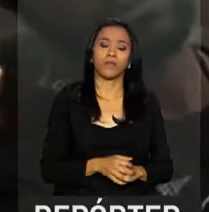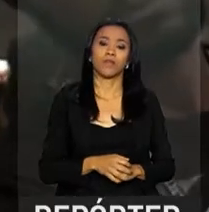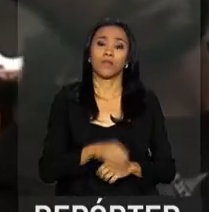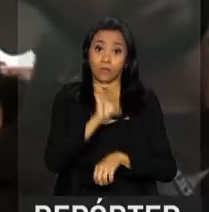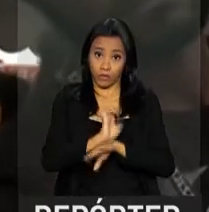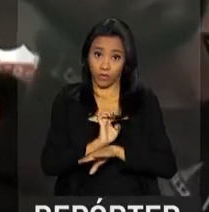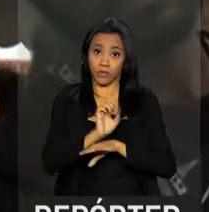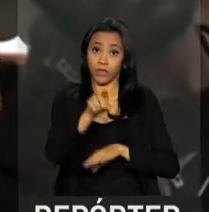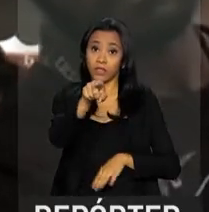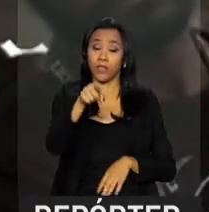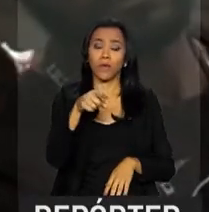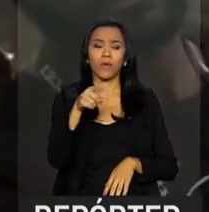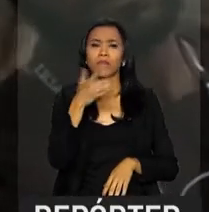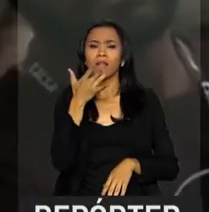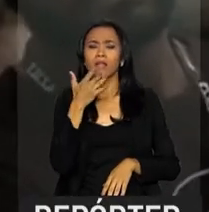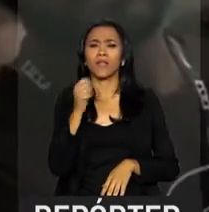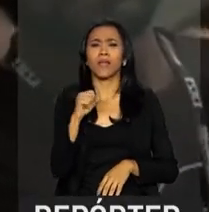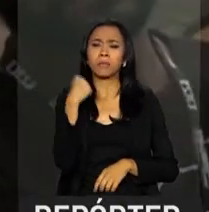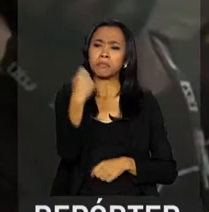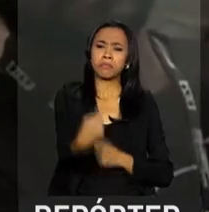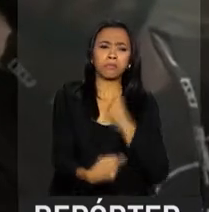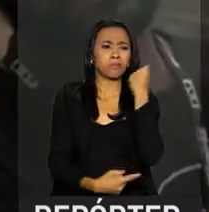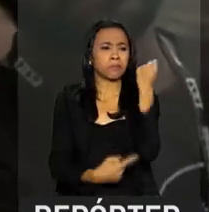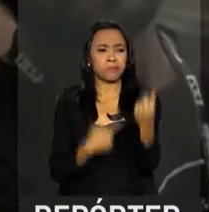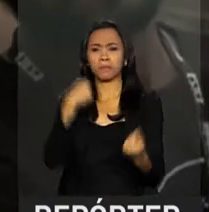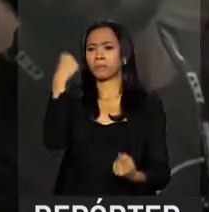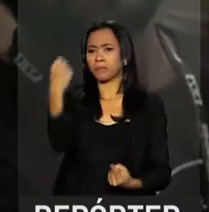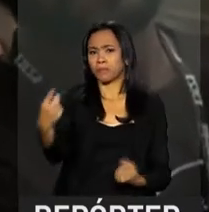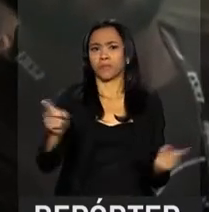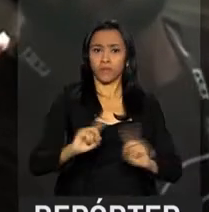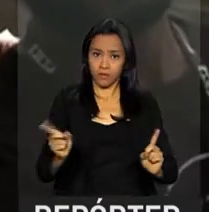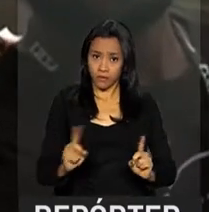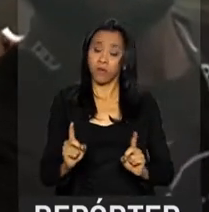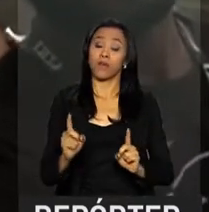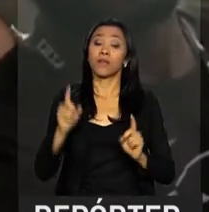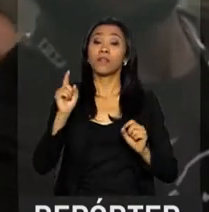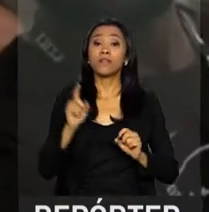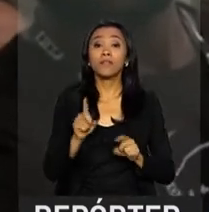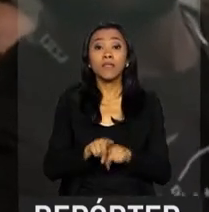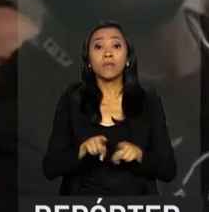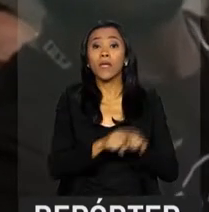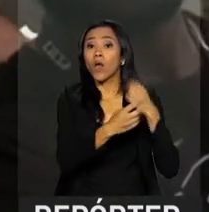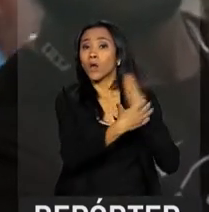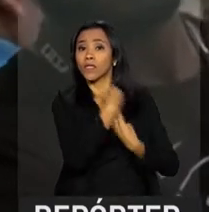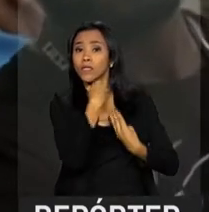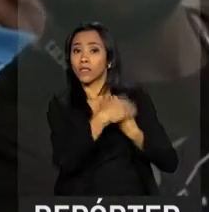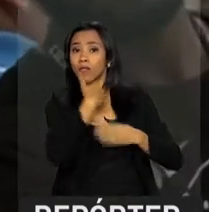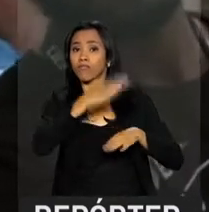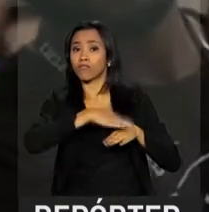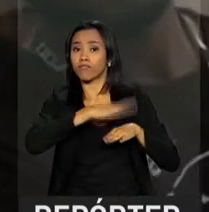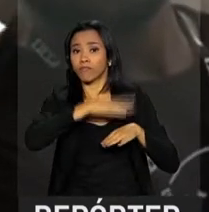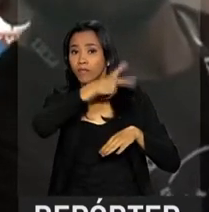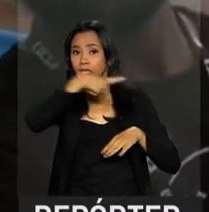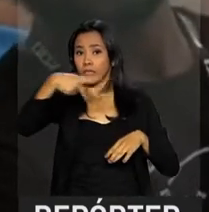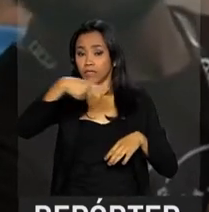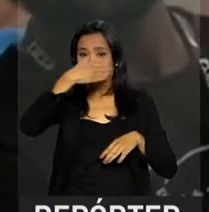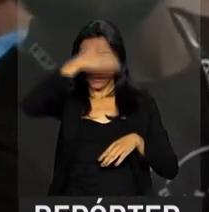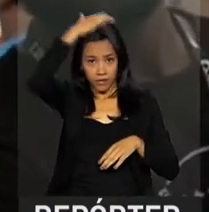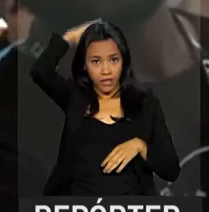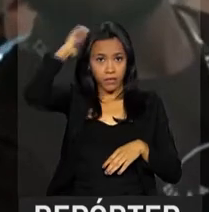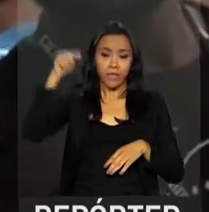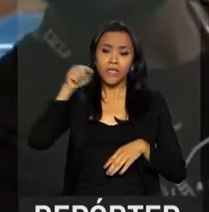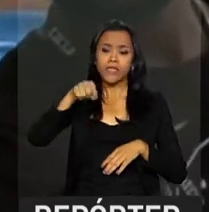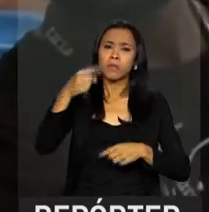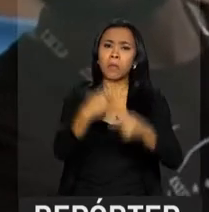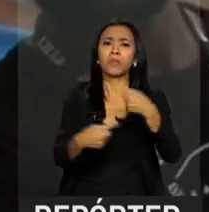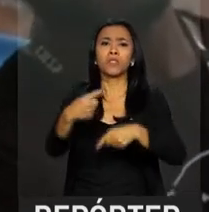pontual. Nós temos que começar a enfrentar. E a orientação dada pelo presidente Temer é que essa política não seja uma política de